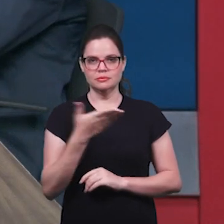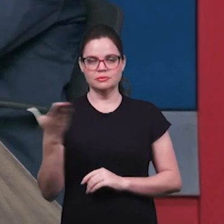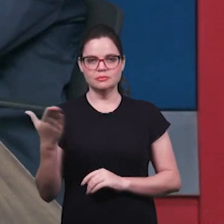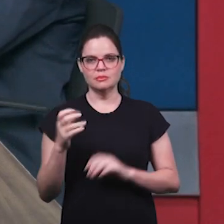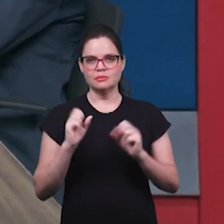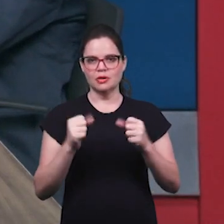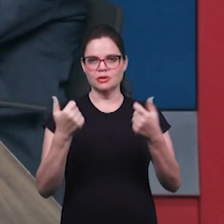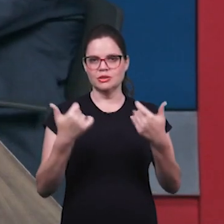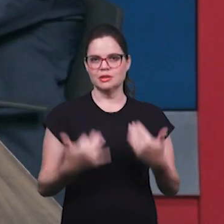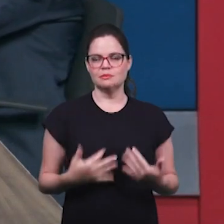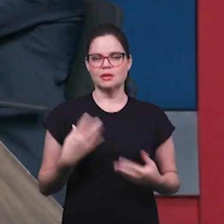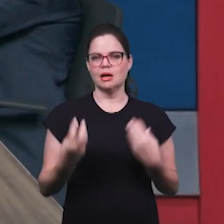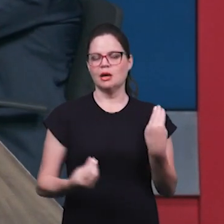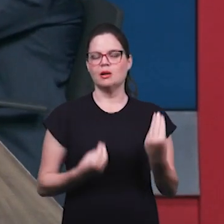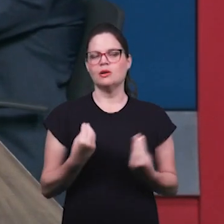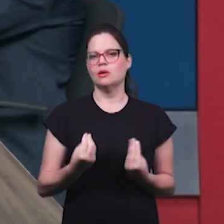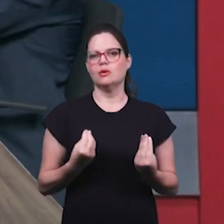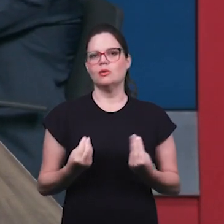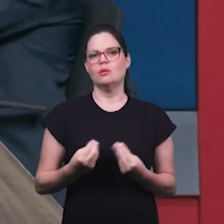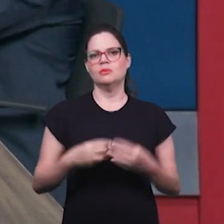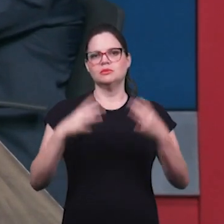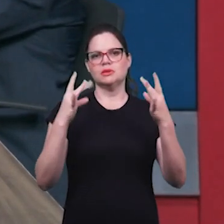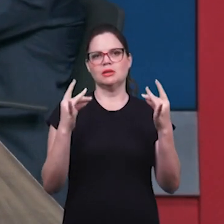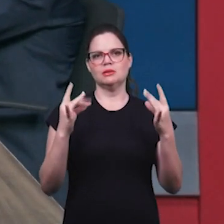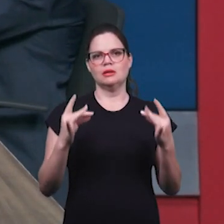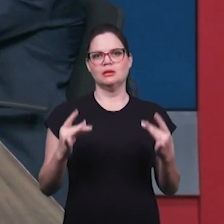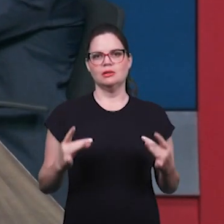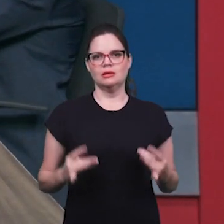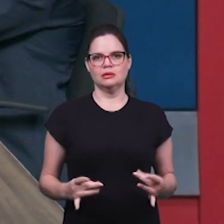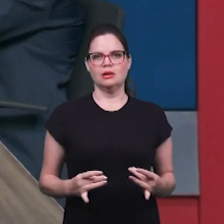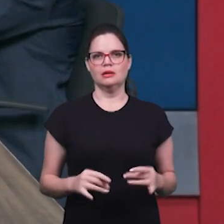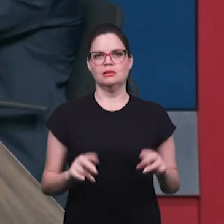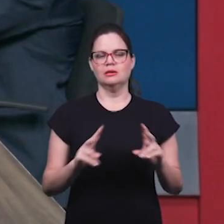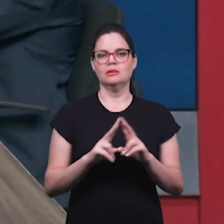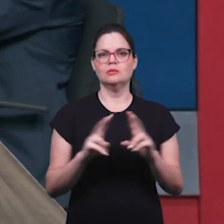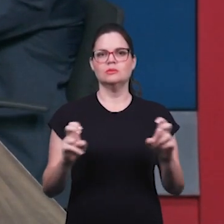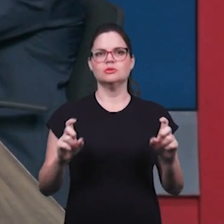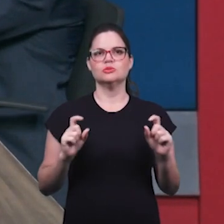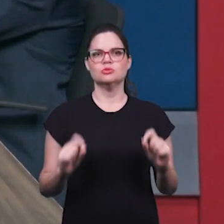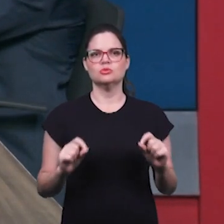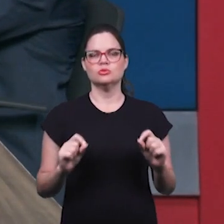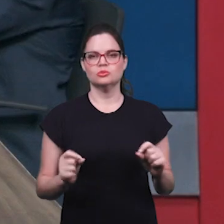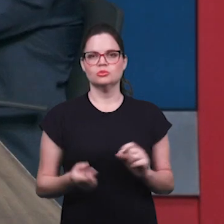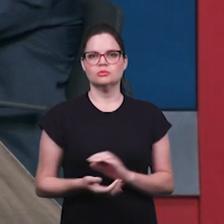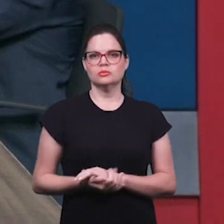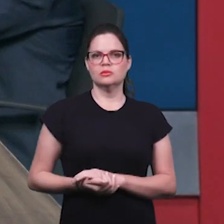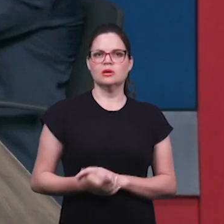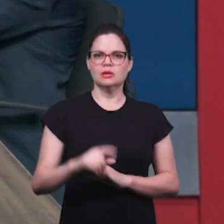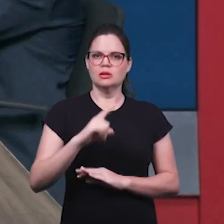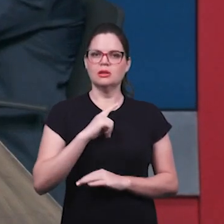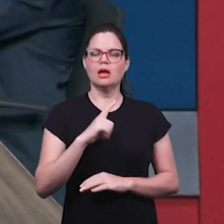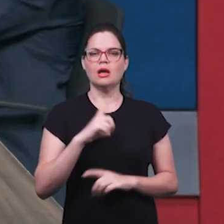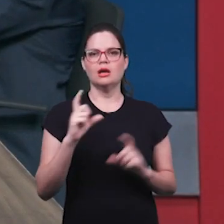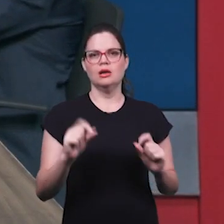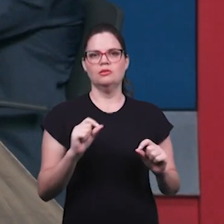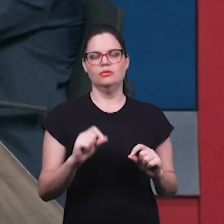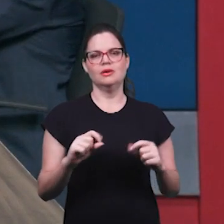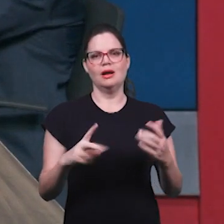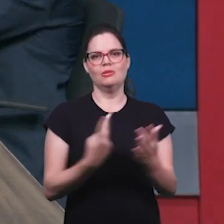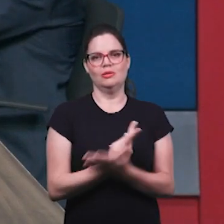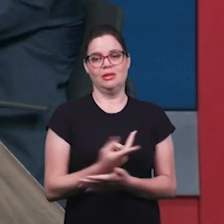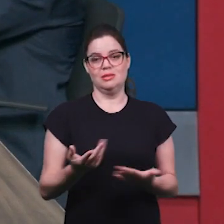fale conosco um pouquinho a respeito desses aspectos que envolve esse desequilíbrio que tem